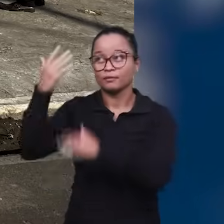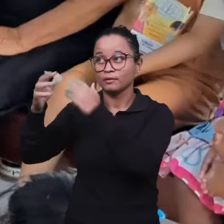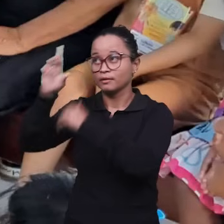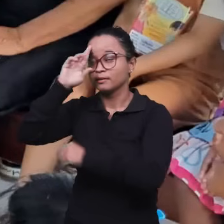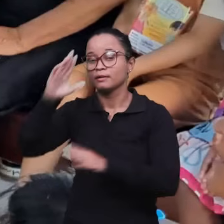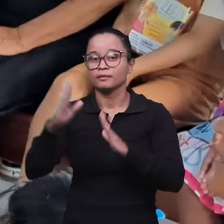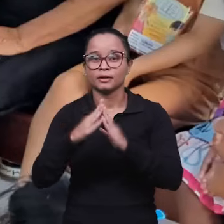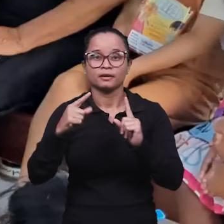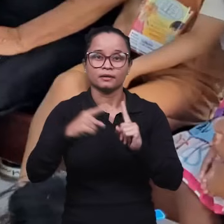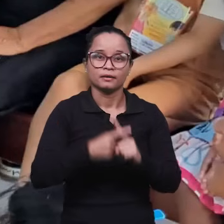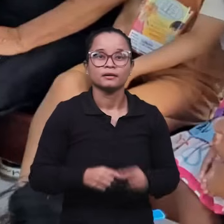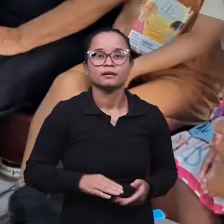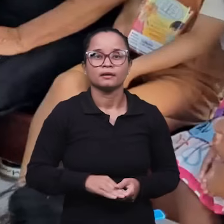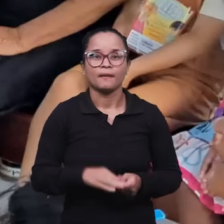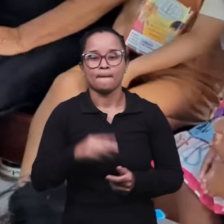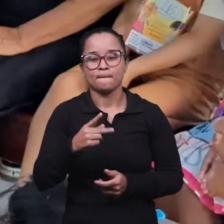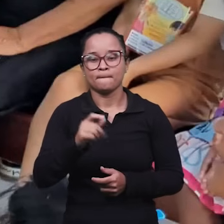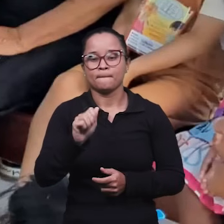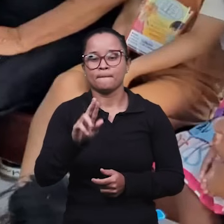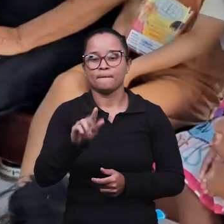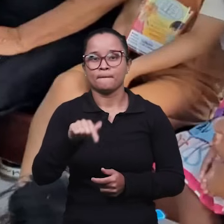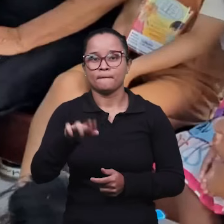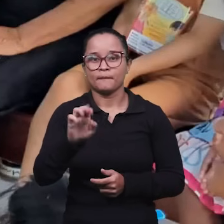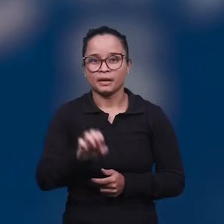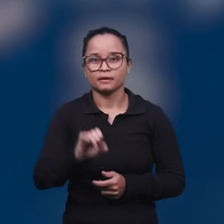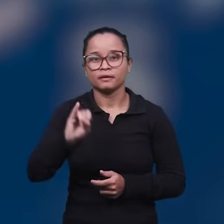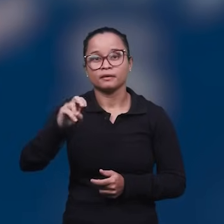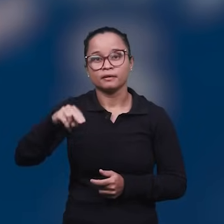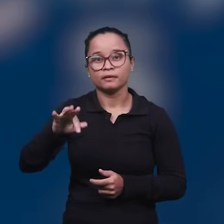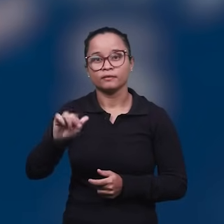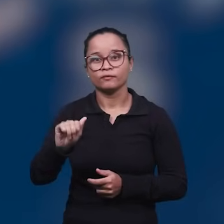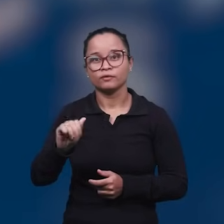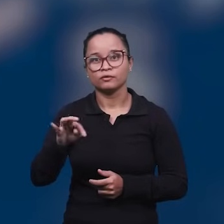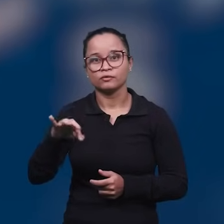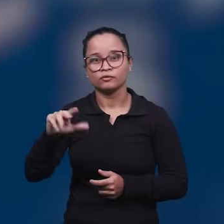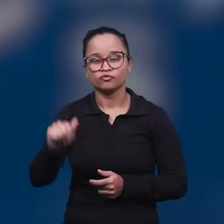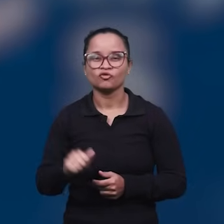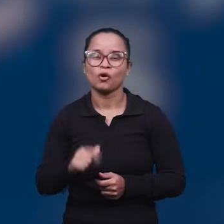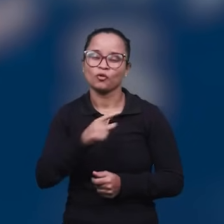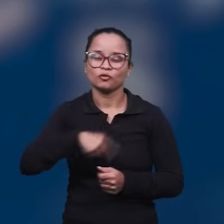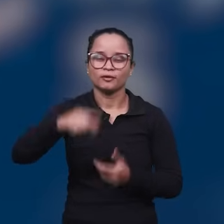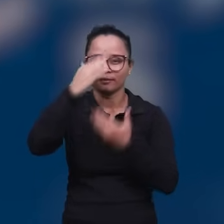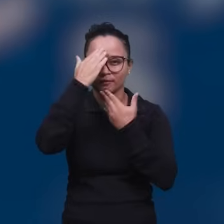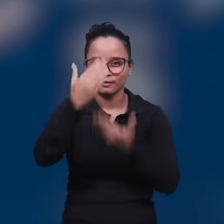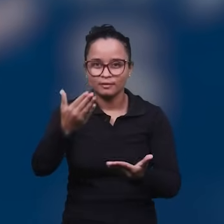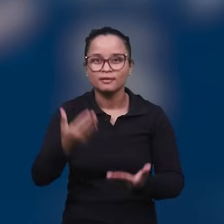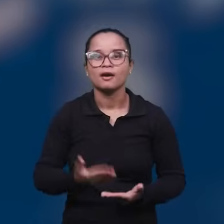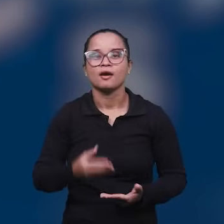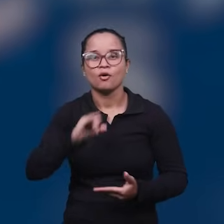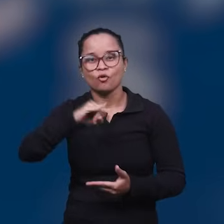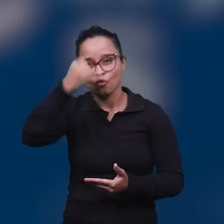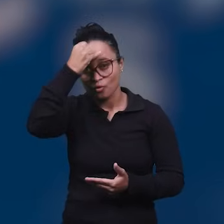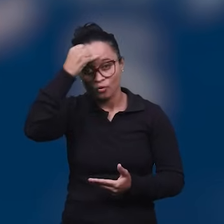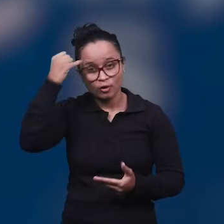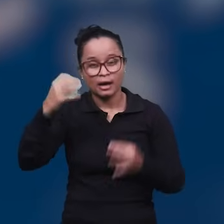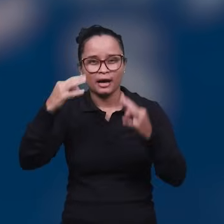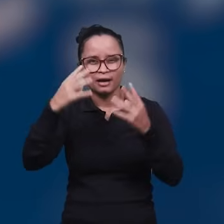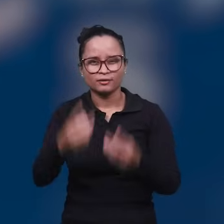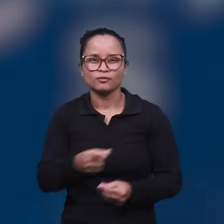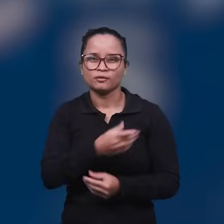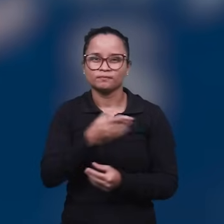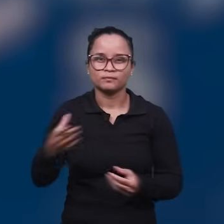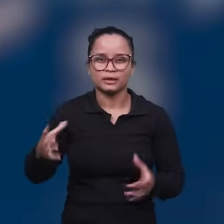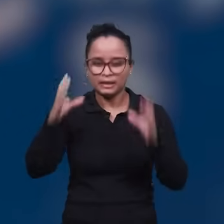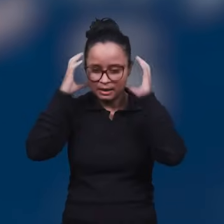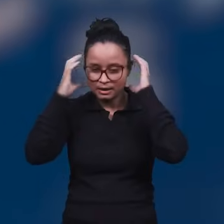Senhor, e lá na ICM Parque Infantil. Nós agradecemos, irmão Jorge, a você, a todos os irmãos da